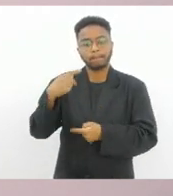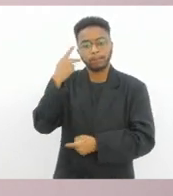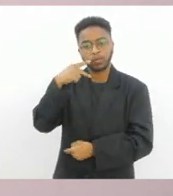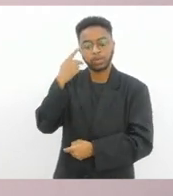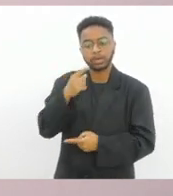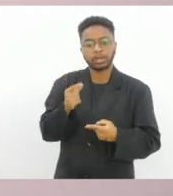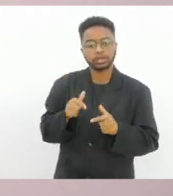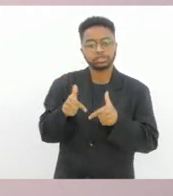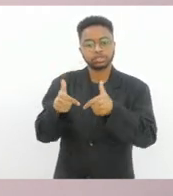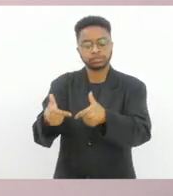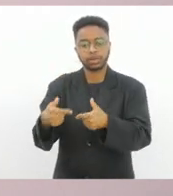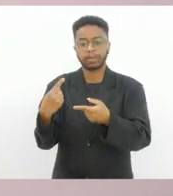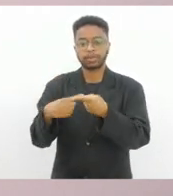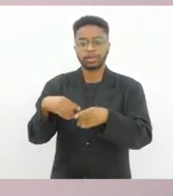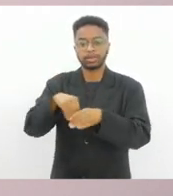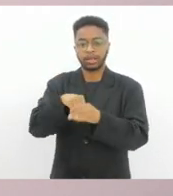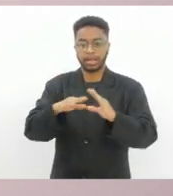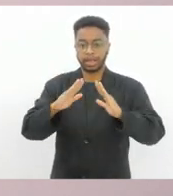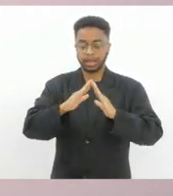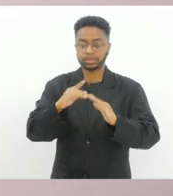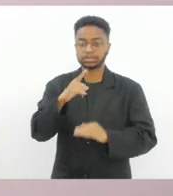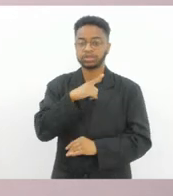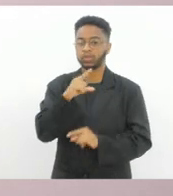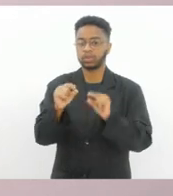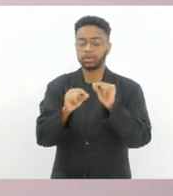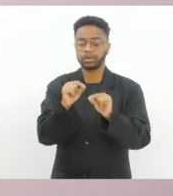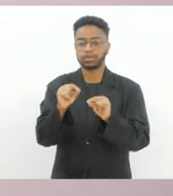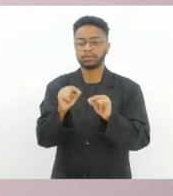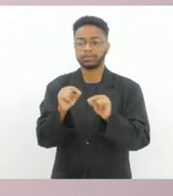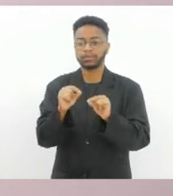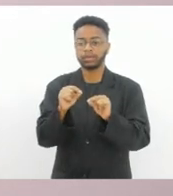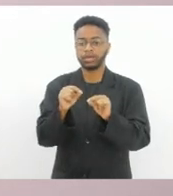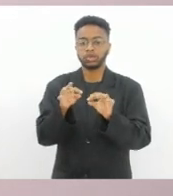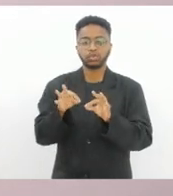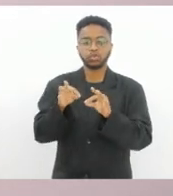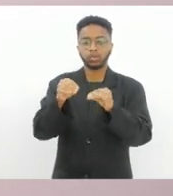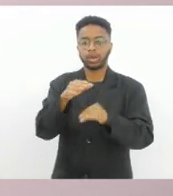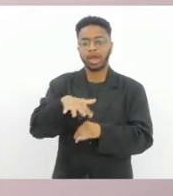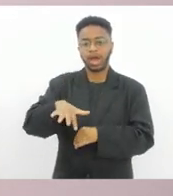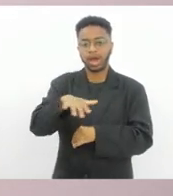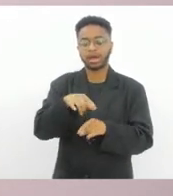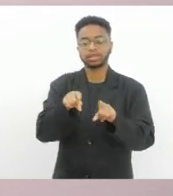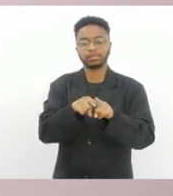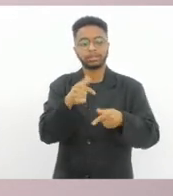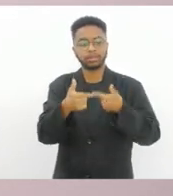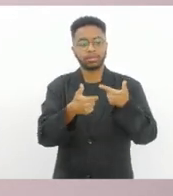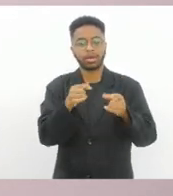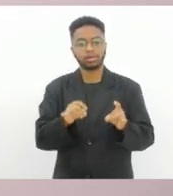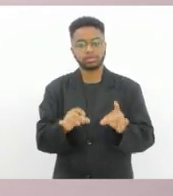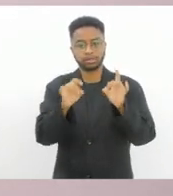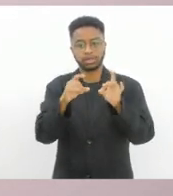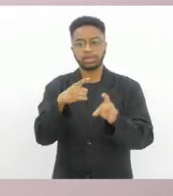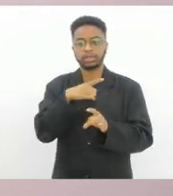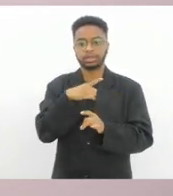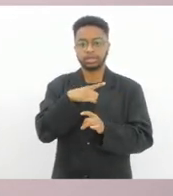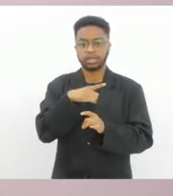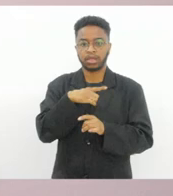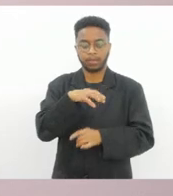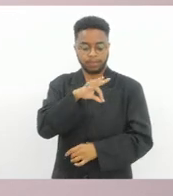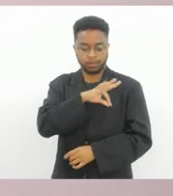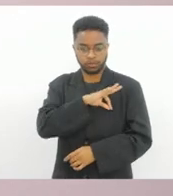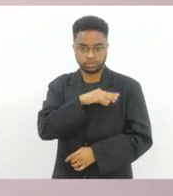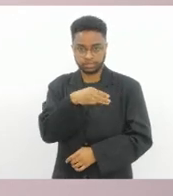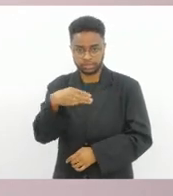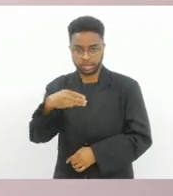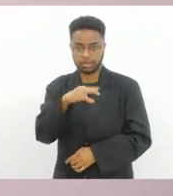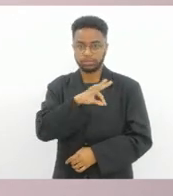quê? Porque dentro da casa a gente tem ali todos os setores e serviços especializados. A gente tem os serviços da Polícia Militar, da